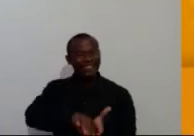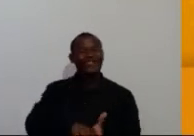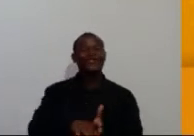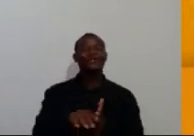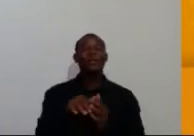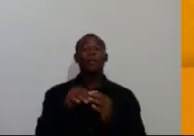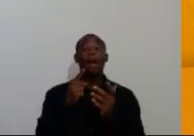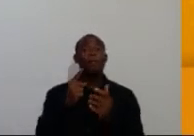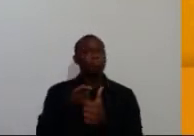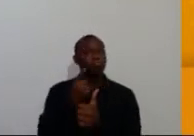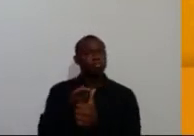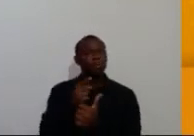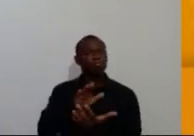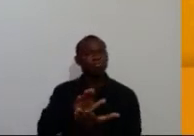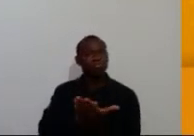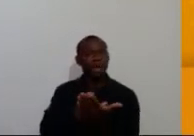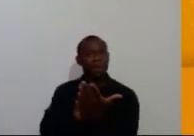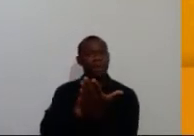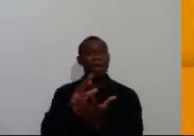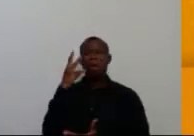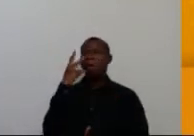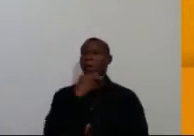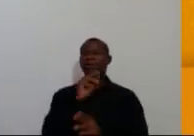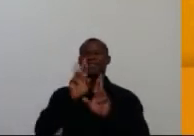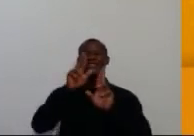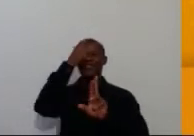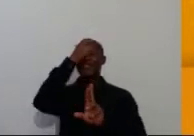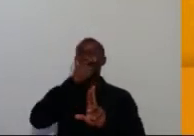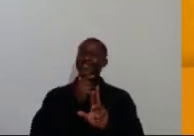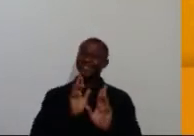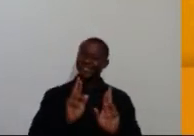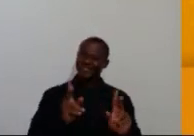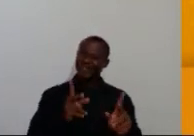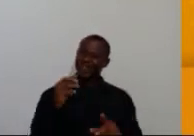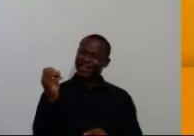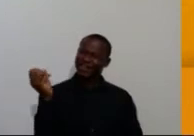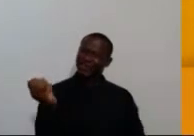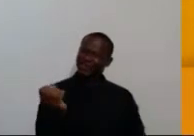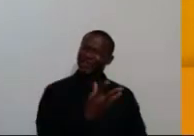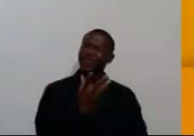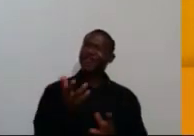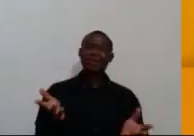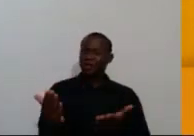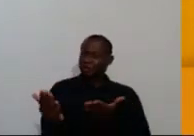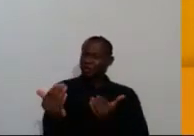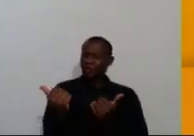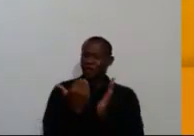Me conte antes de chamar a Beatriz, está mais jovem. Será? Que coisa, né?